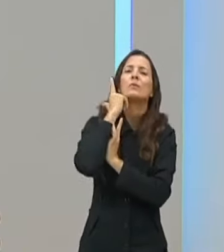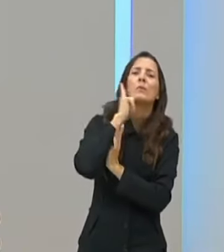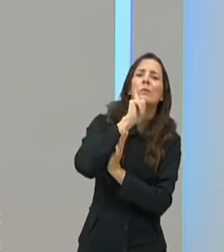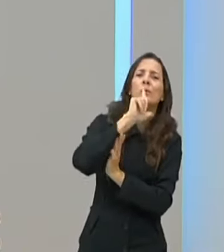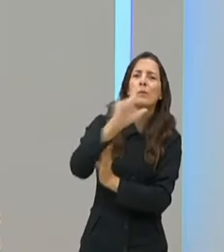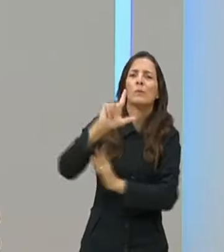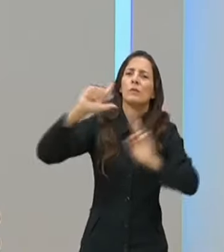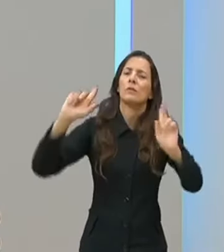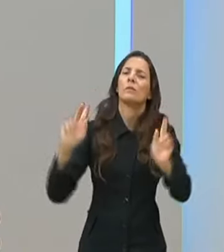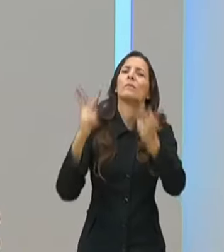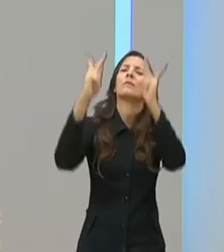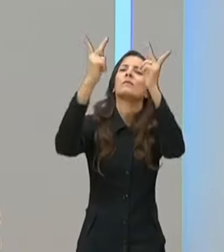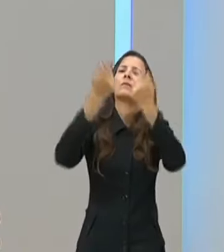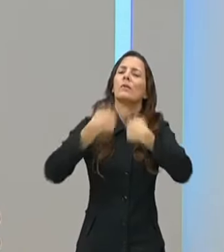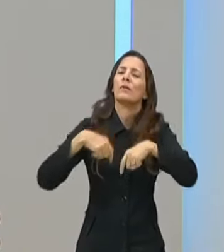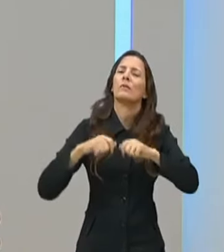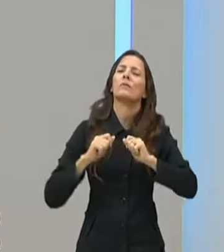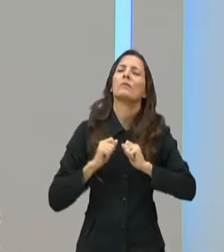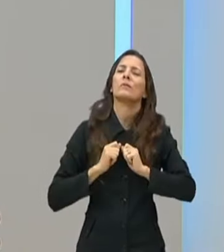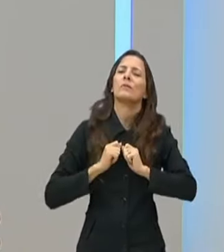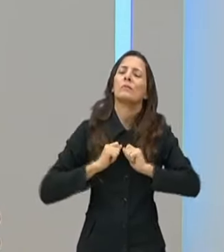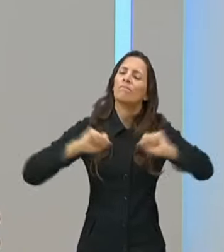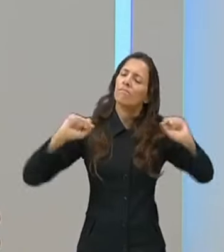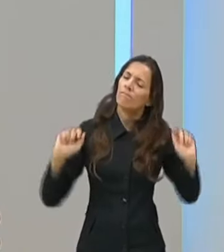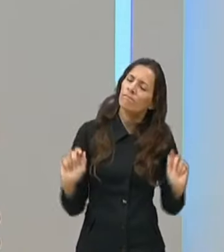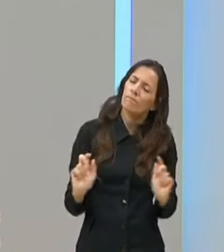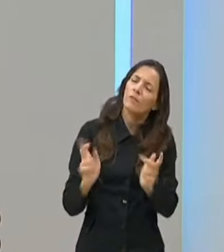nele nós somos mais do que